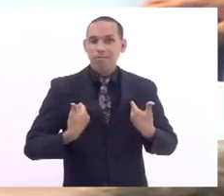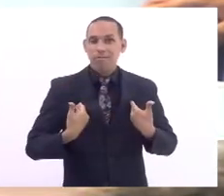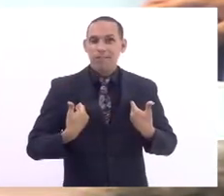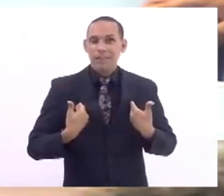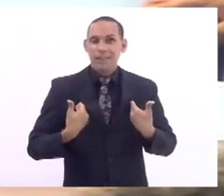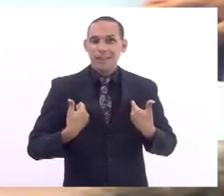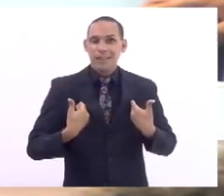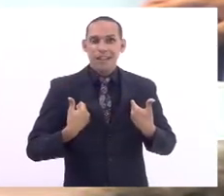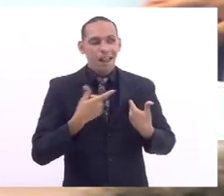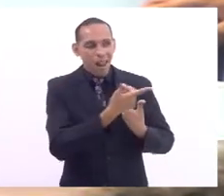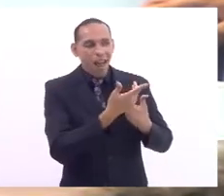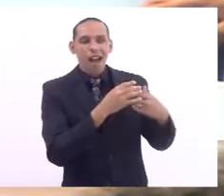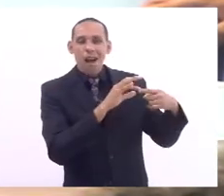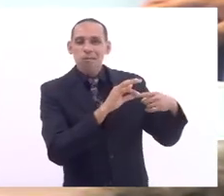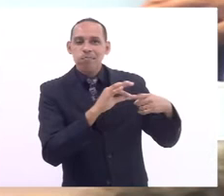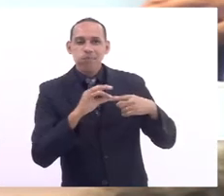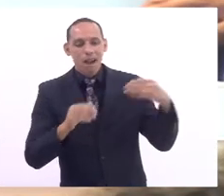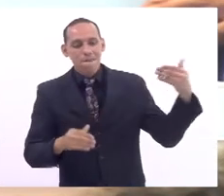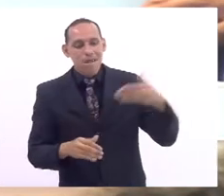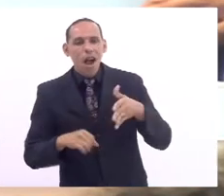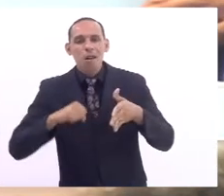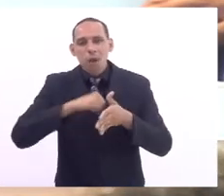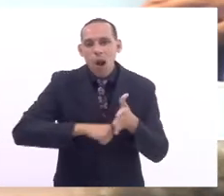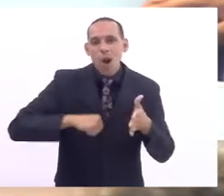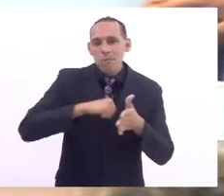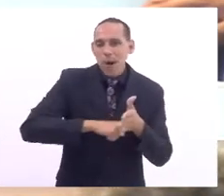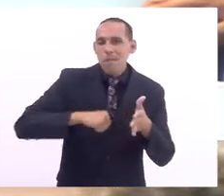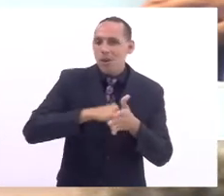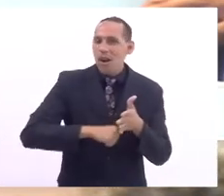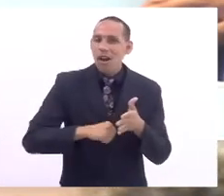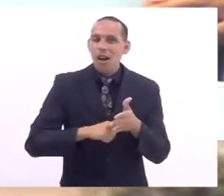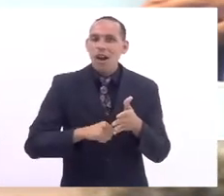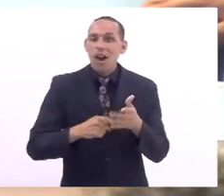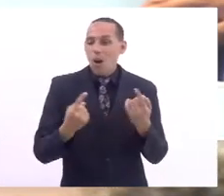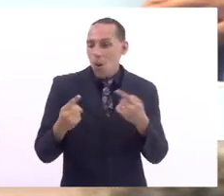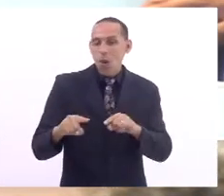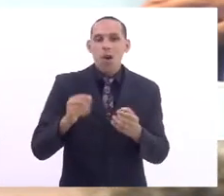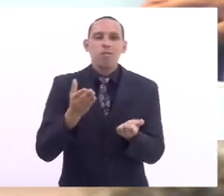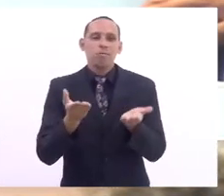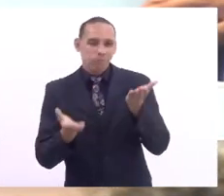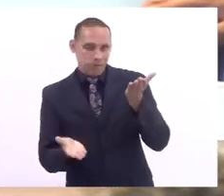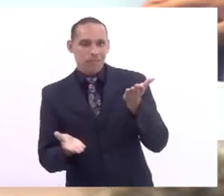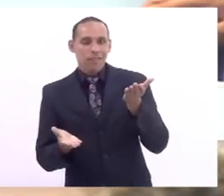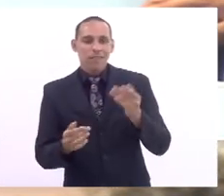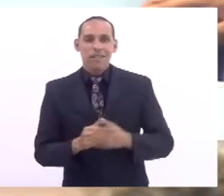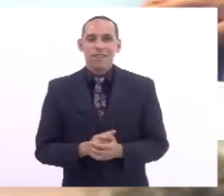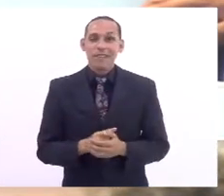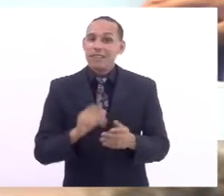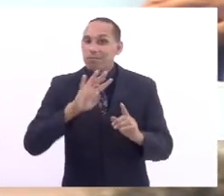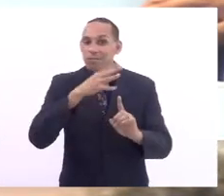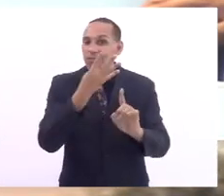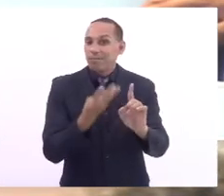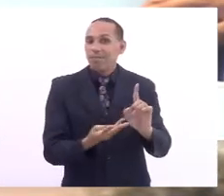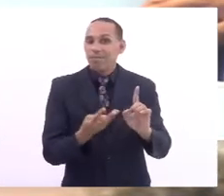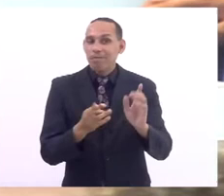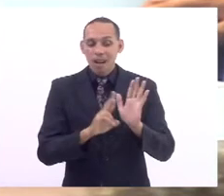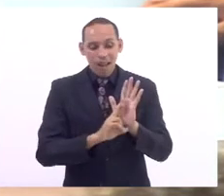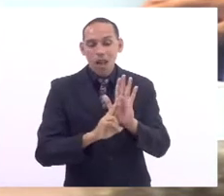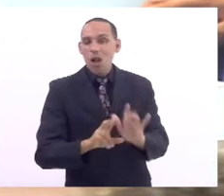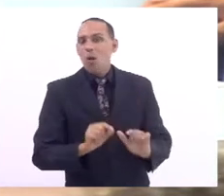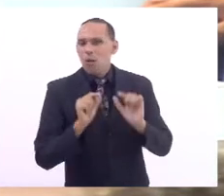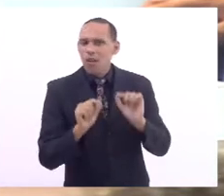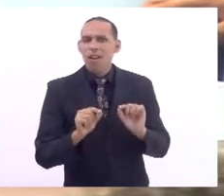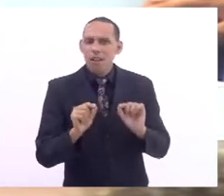de territórios preferir que constrói a luta contra a desigualdade o Vitório essa homenagem ela representa